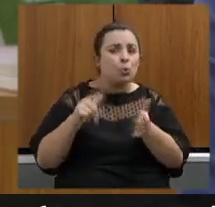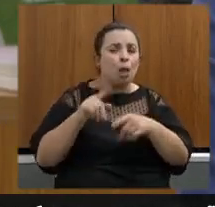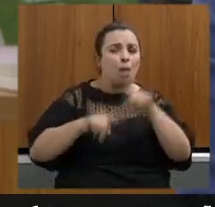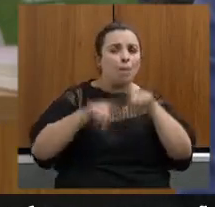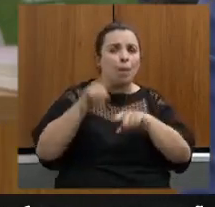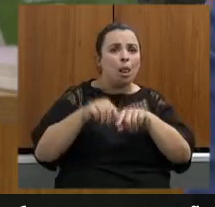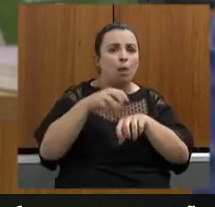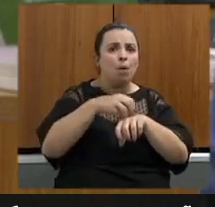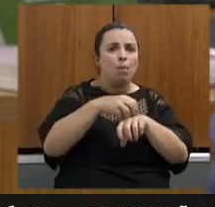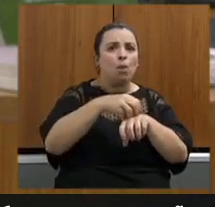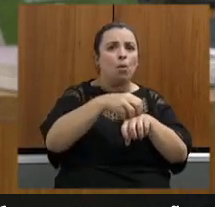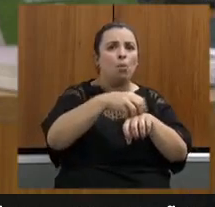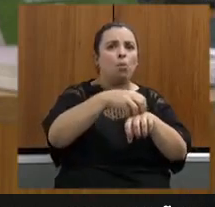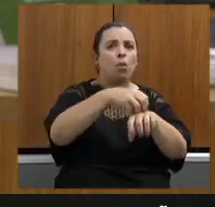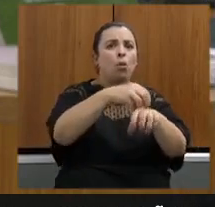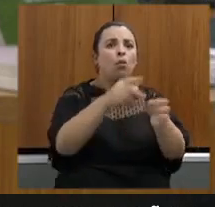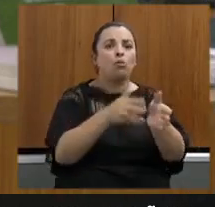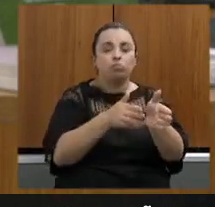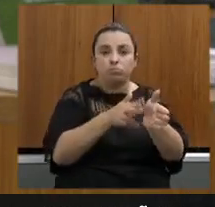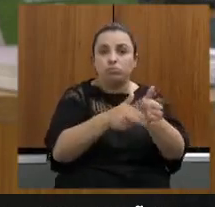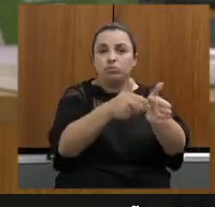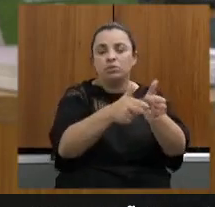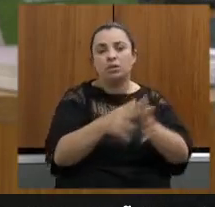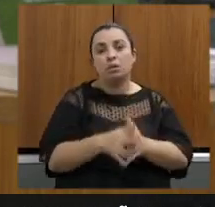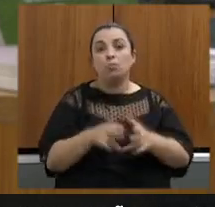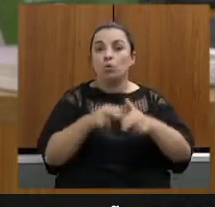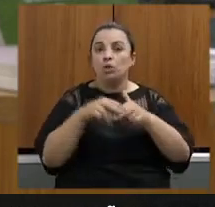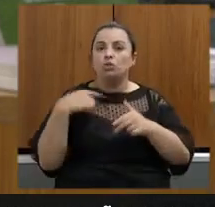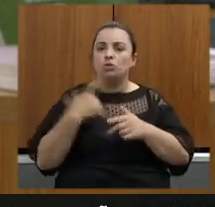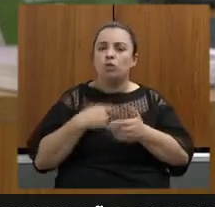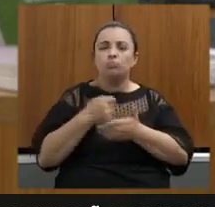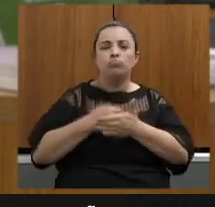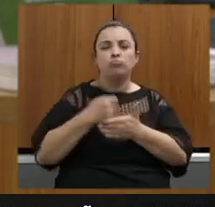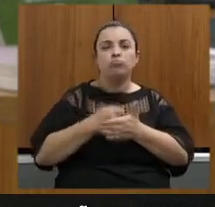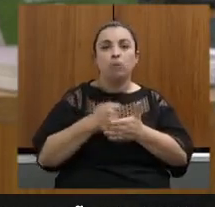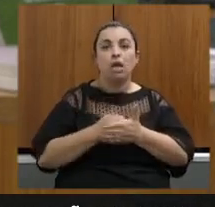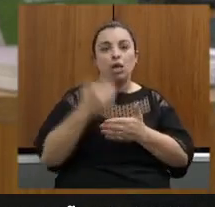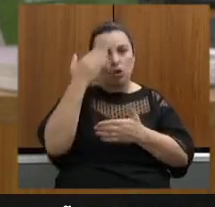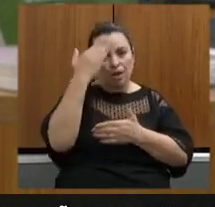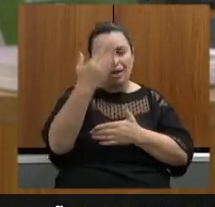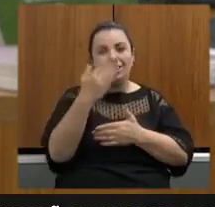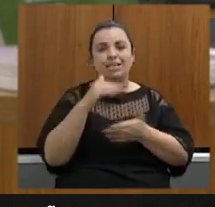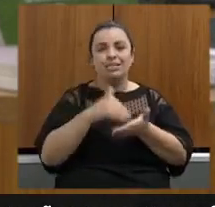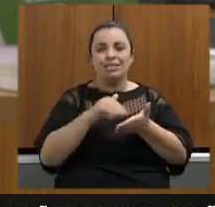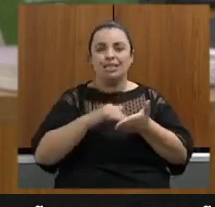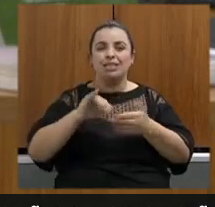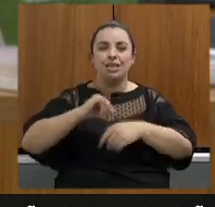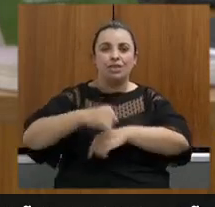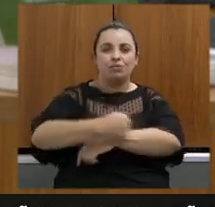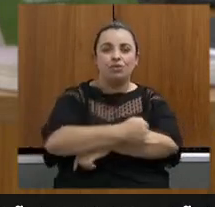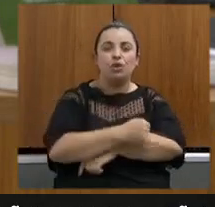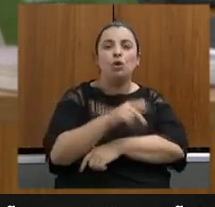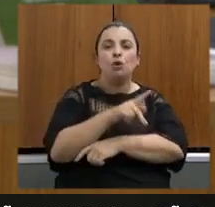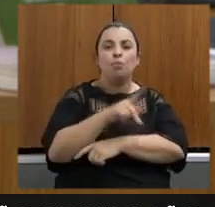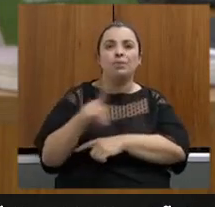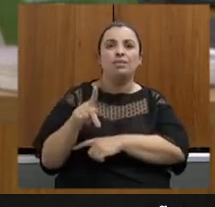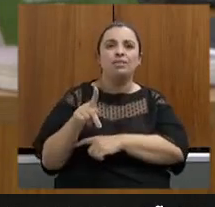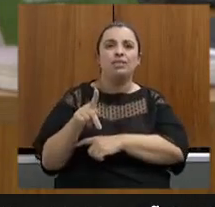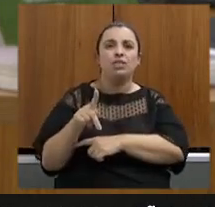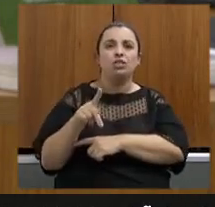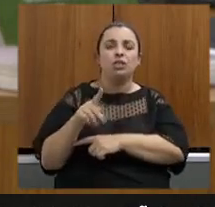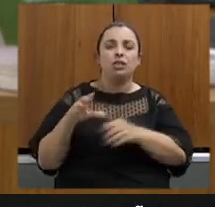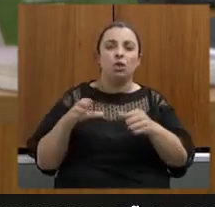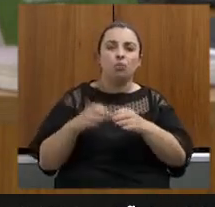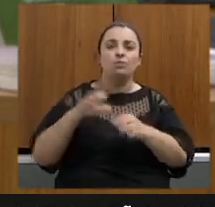que a gente vem brigando e eu agradeço muito a secretaria de infraestrutura e o nosso presidente da Comissão aqui Deputado João Leite